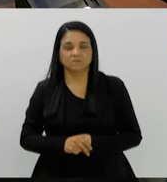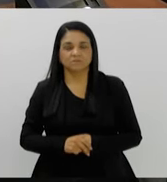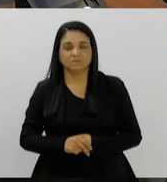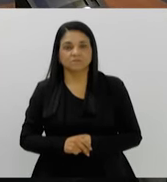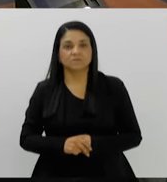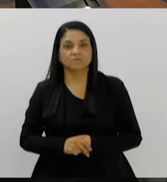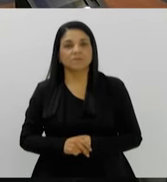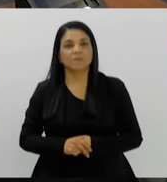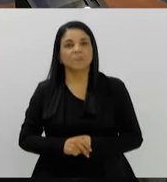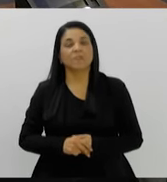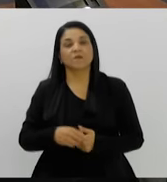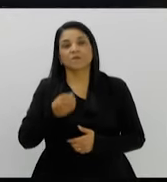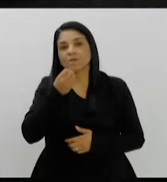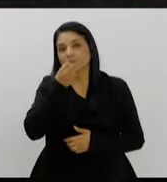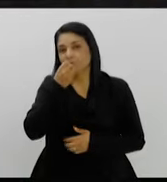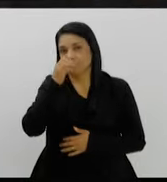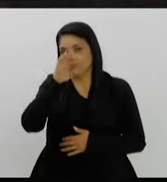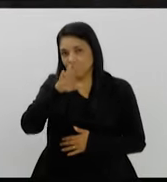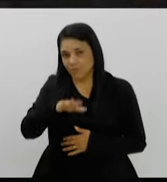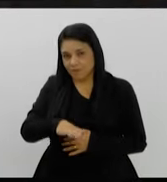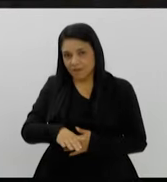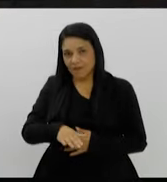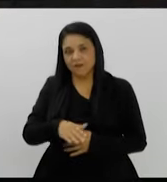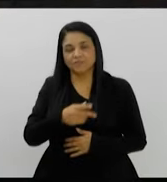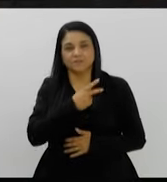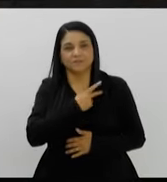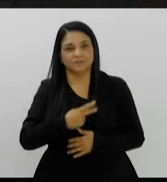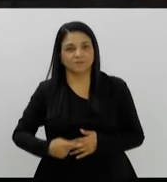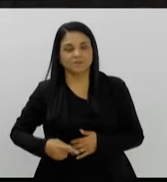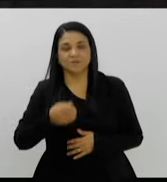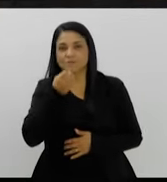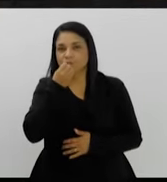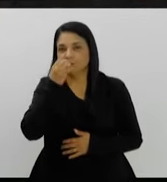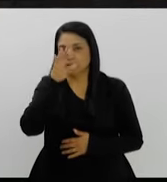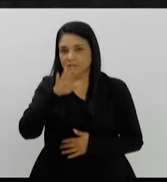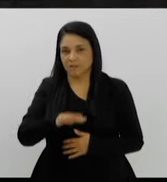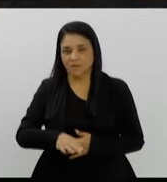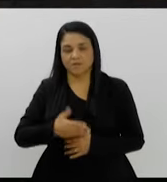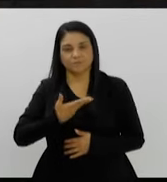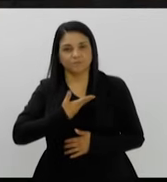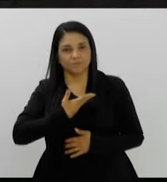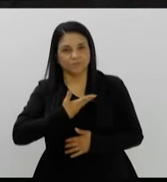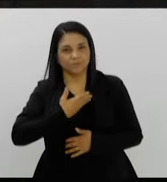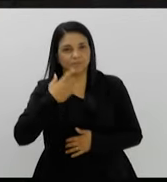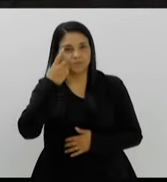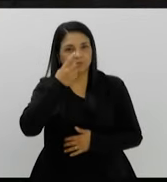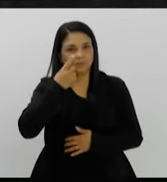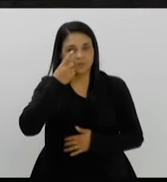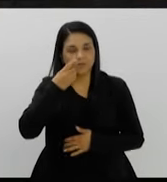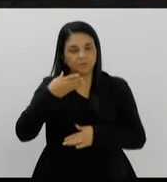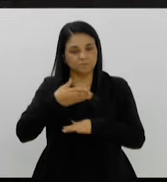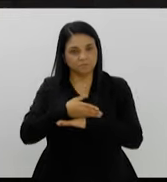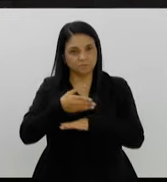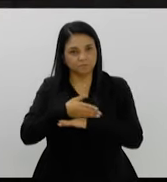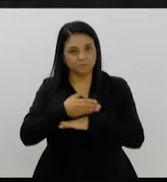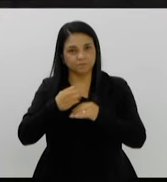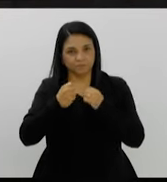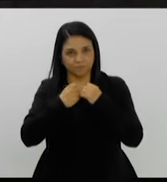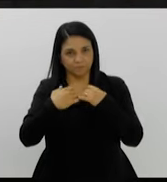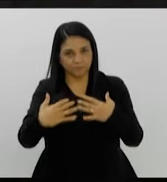mais uma vez boa tarde senhor presidente Boa tarde colegas deputados que se fazem presente aqui no